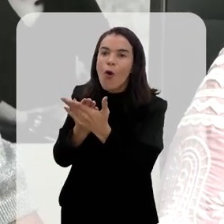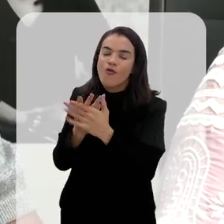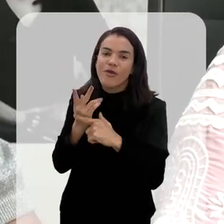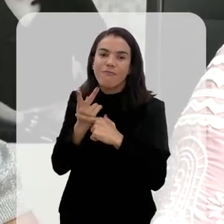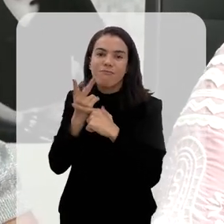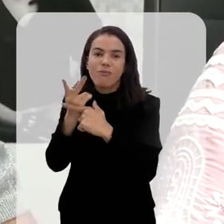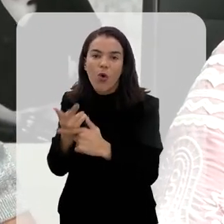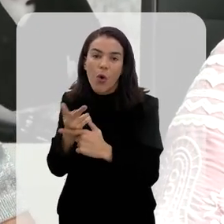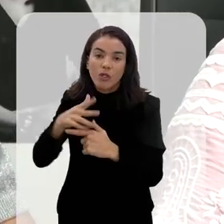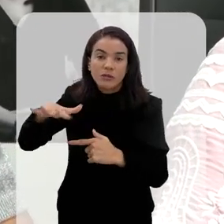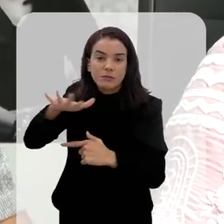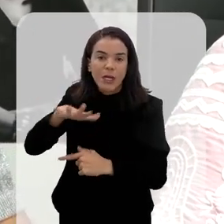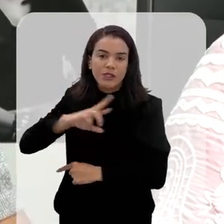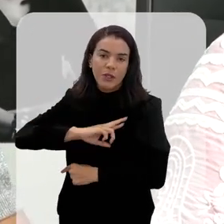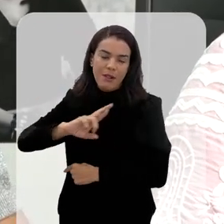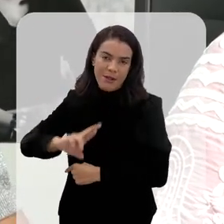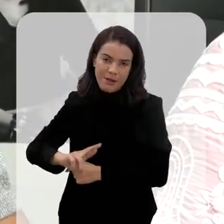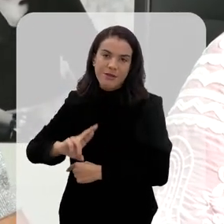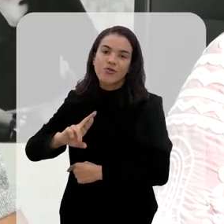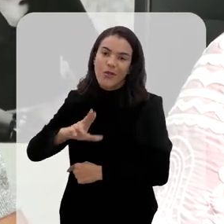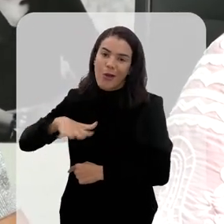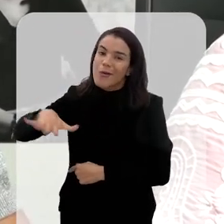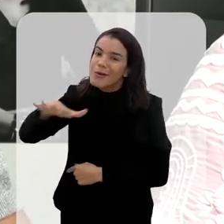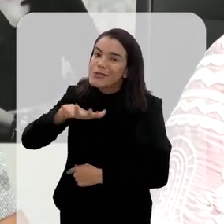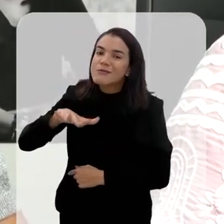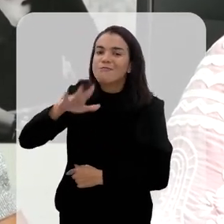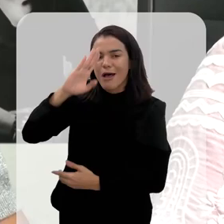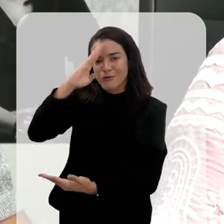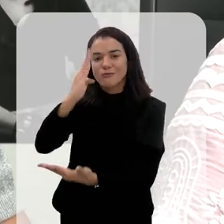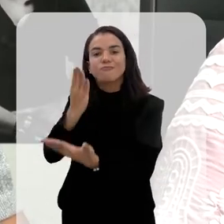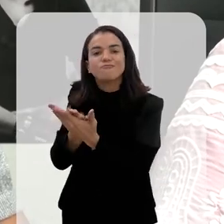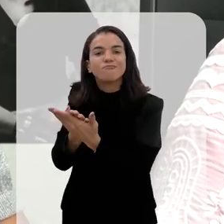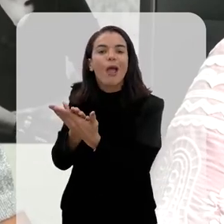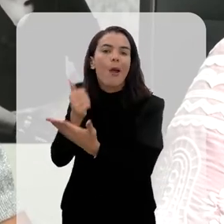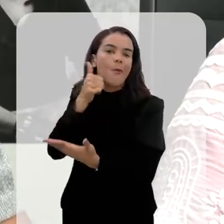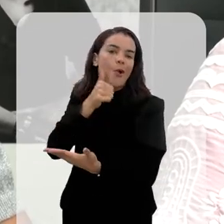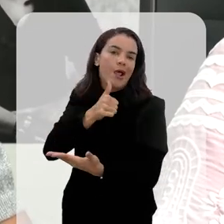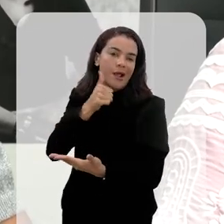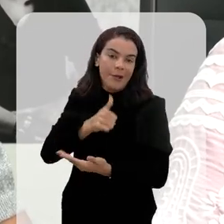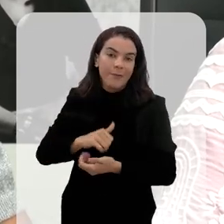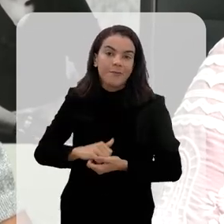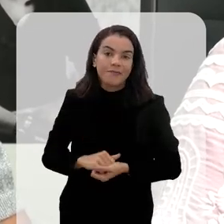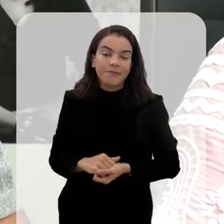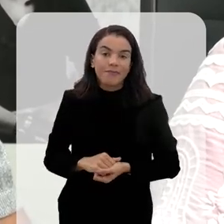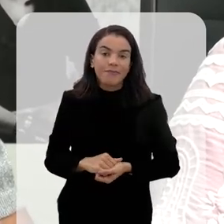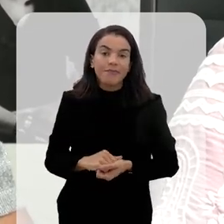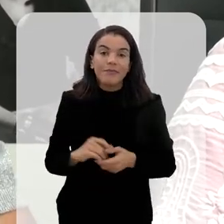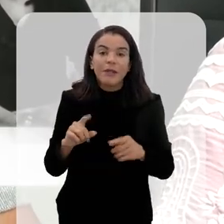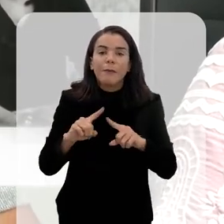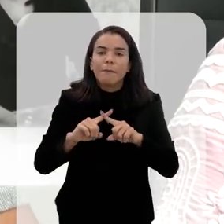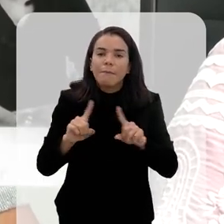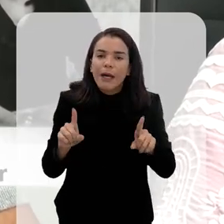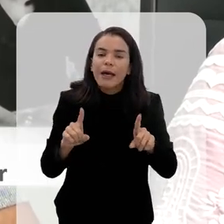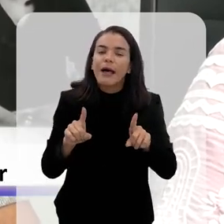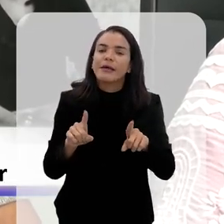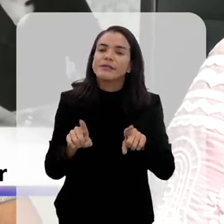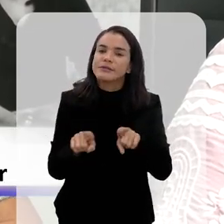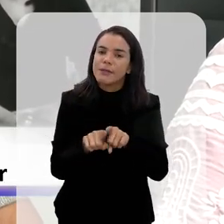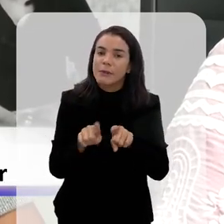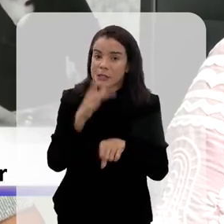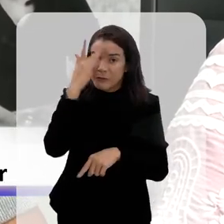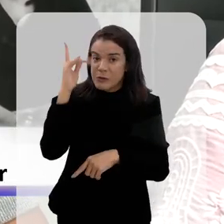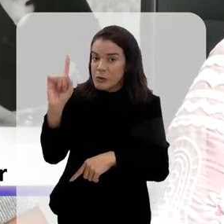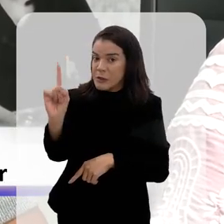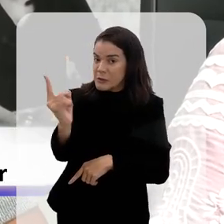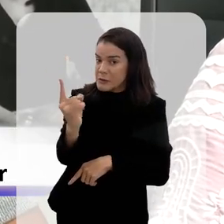normalmente o espaço religioso é um espaço de confiança, né? Mas às vezes a